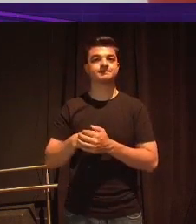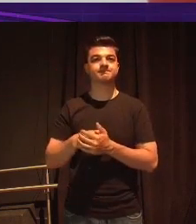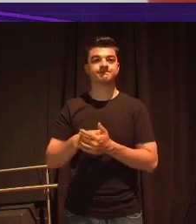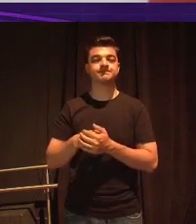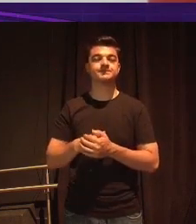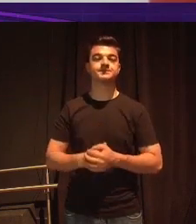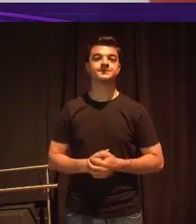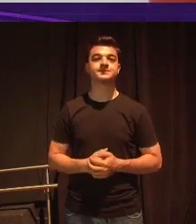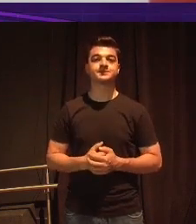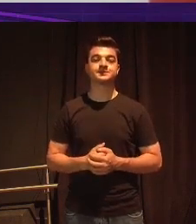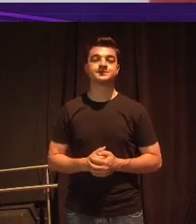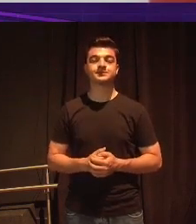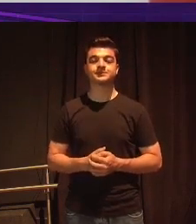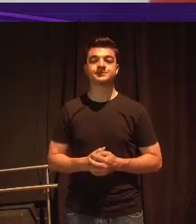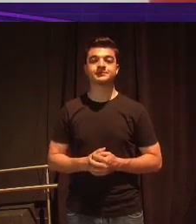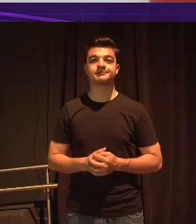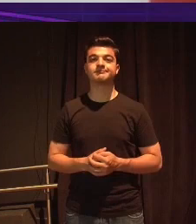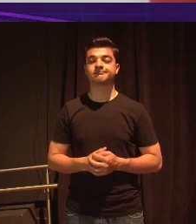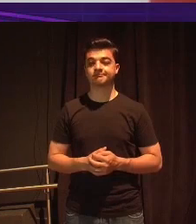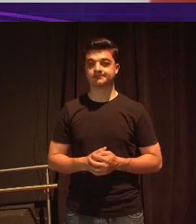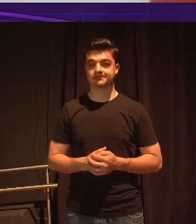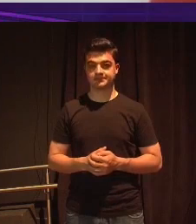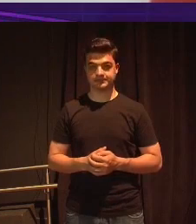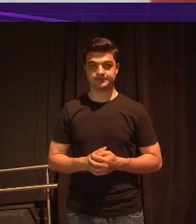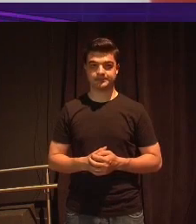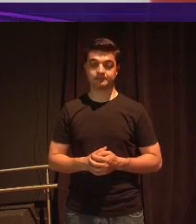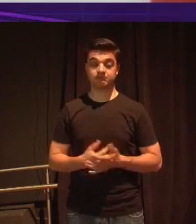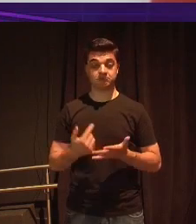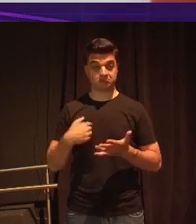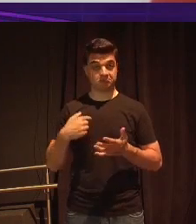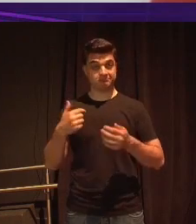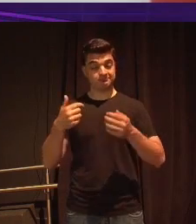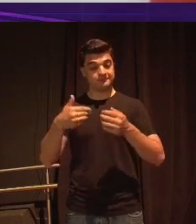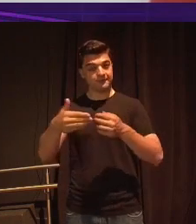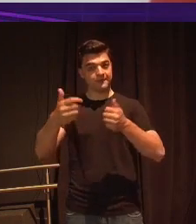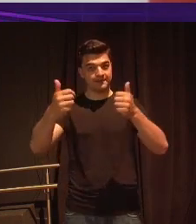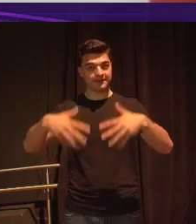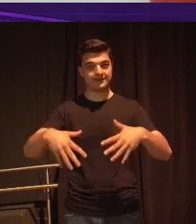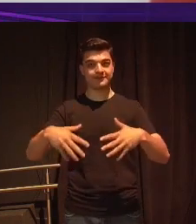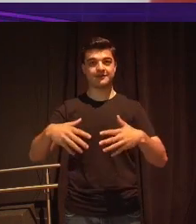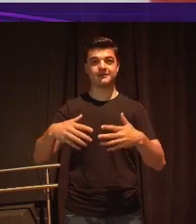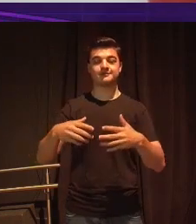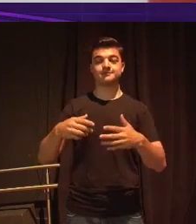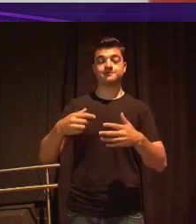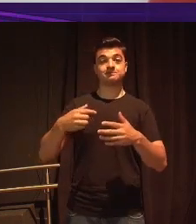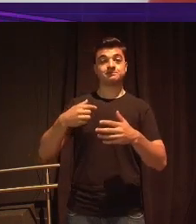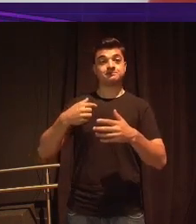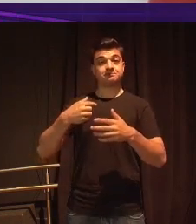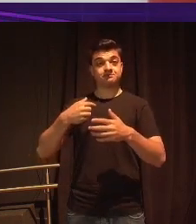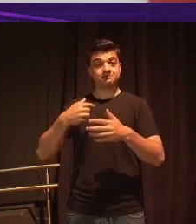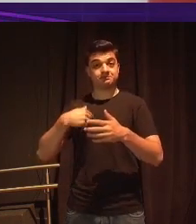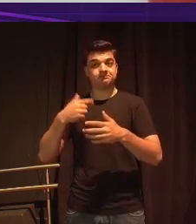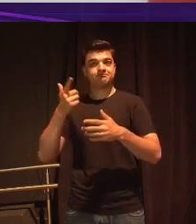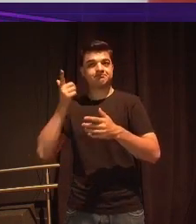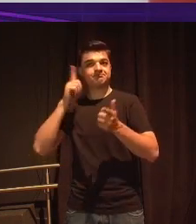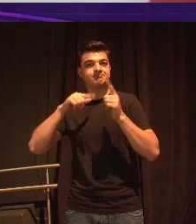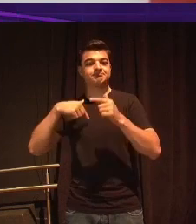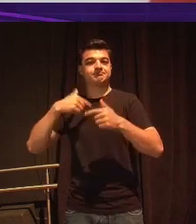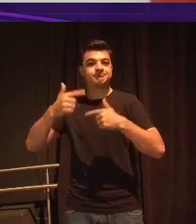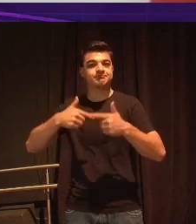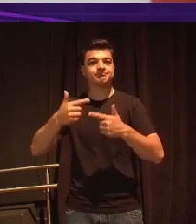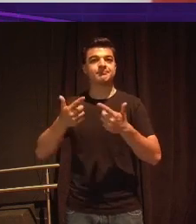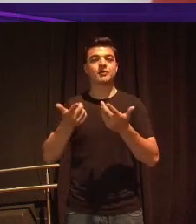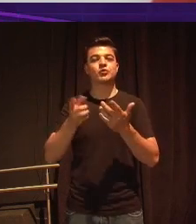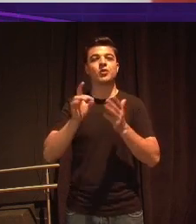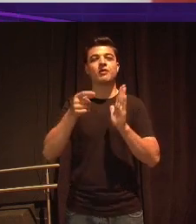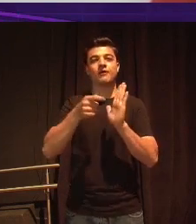dia. Tá? Então, contar um pouquinho de mim e como as pessoas, né, a gente fala muito de software, de hardware,